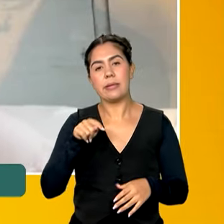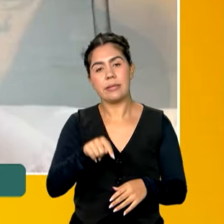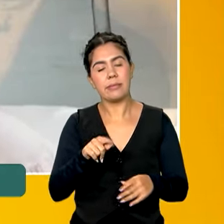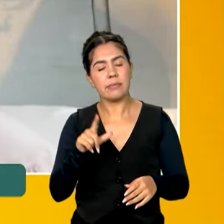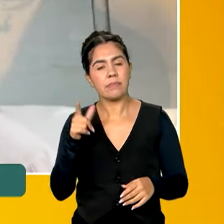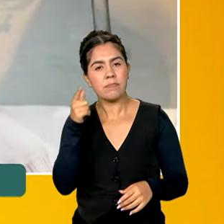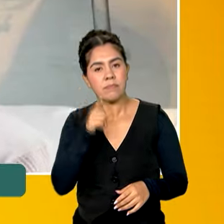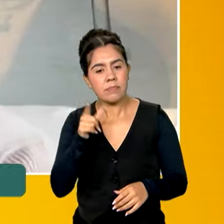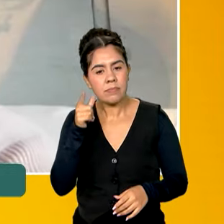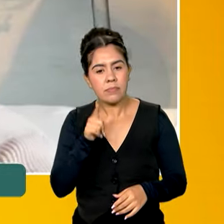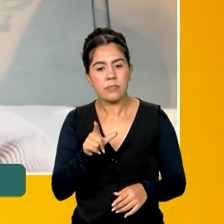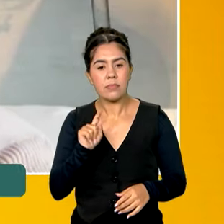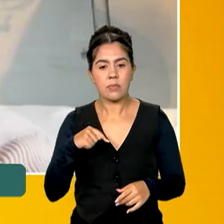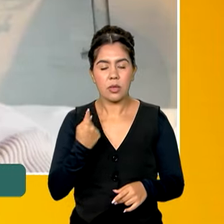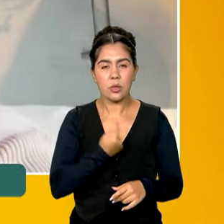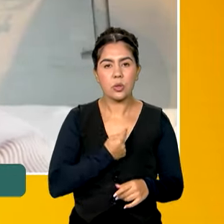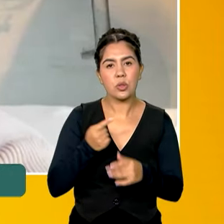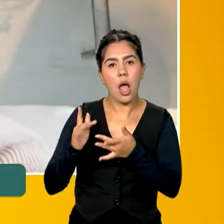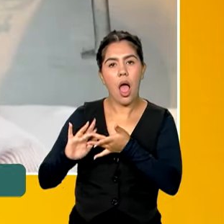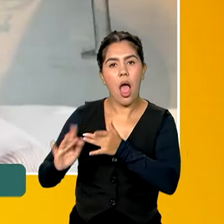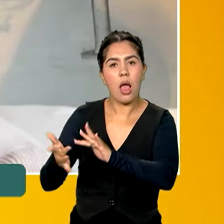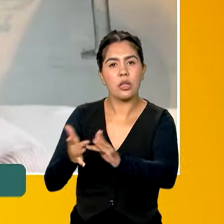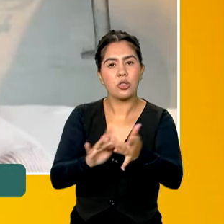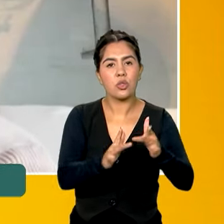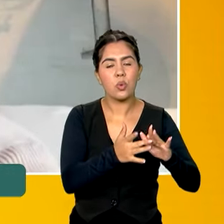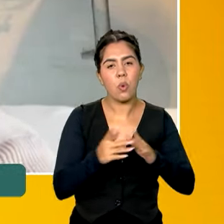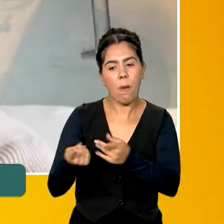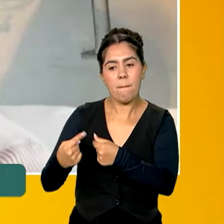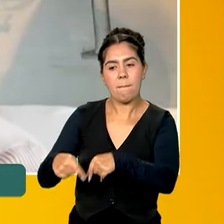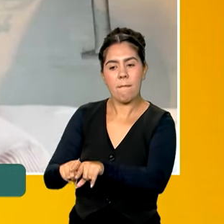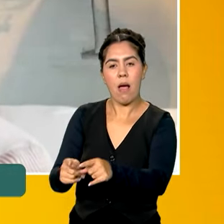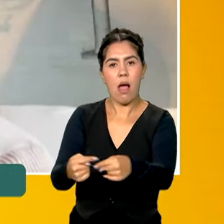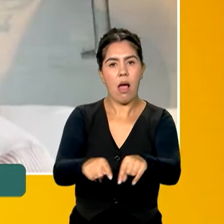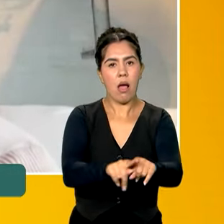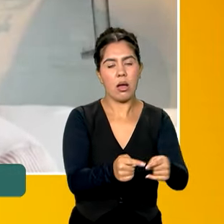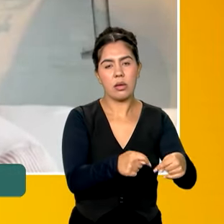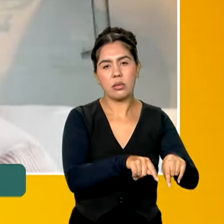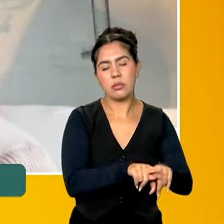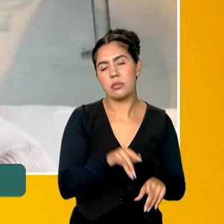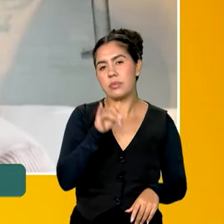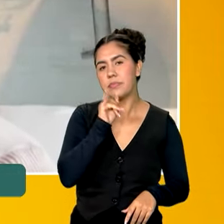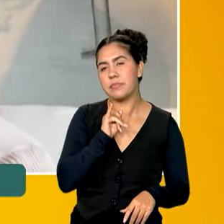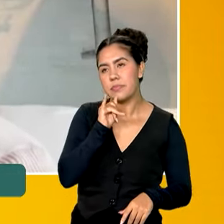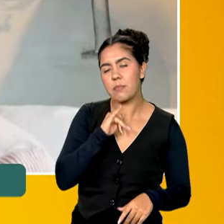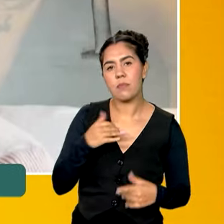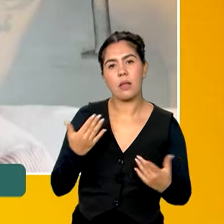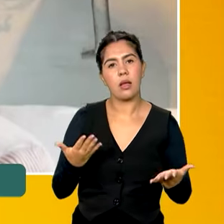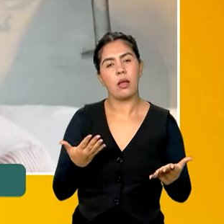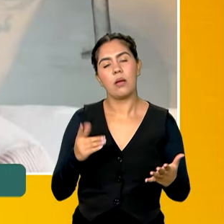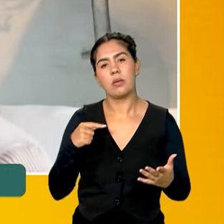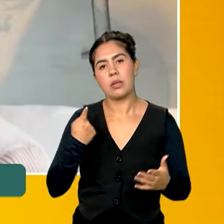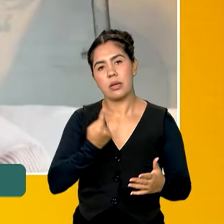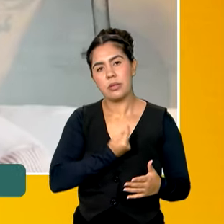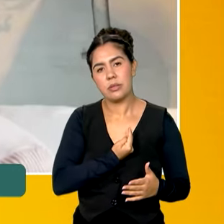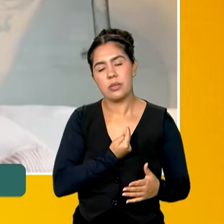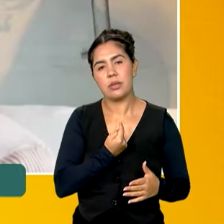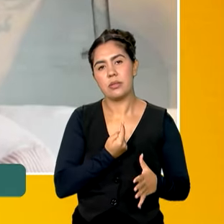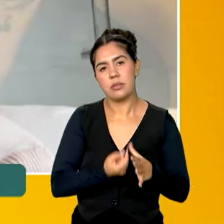permitido que a gente articule parcerias, né? A exemplo do que a gente tem estabelecido